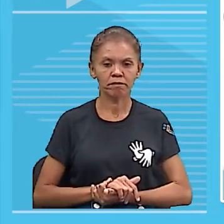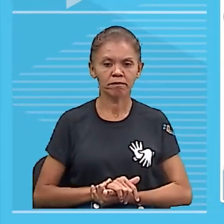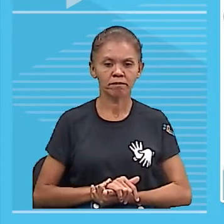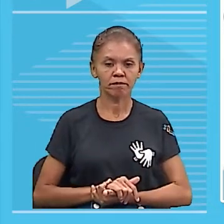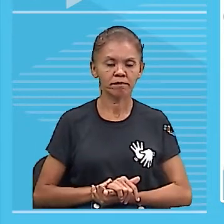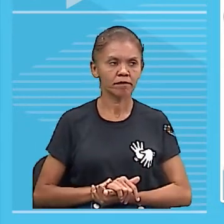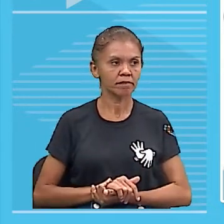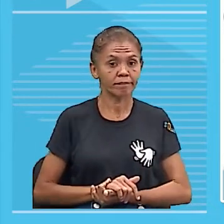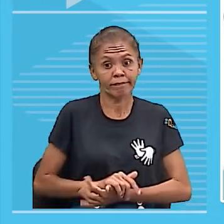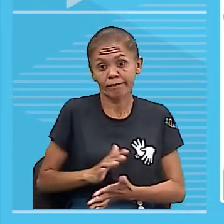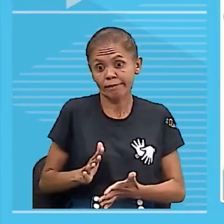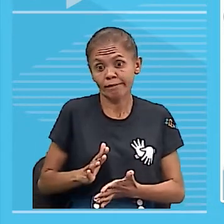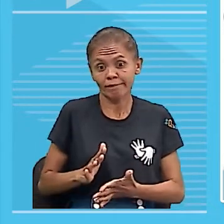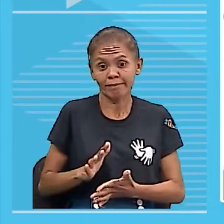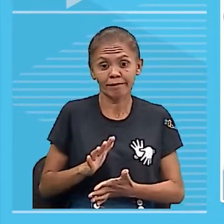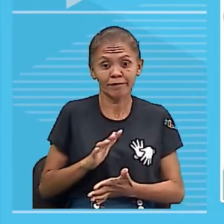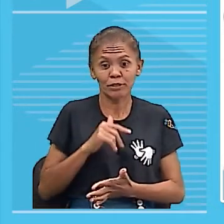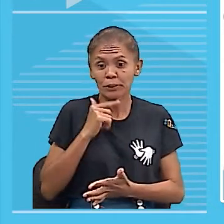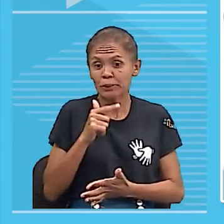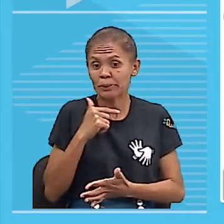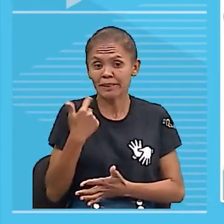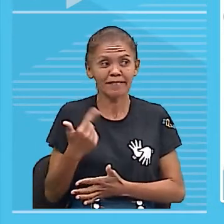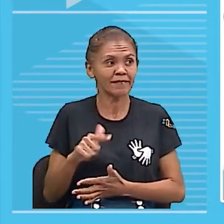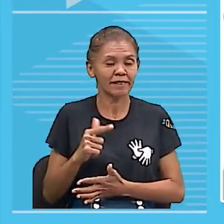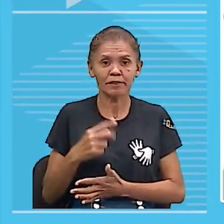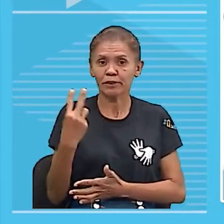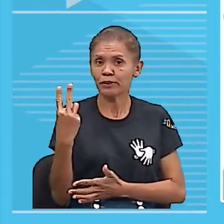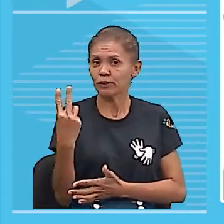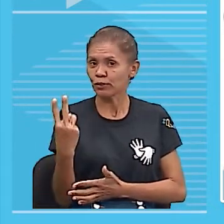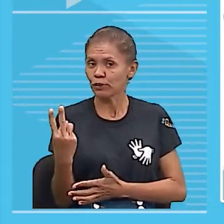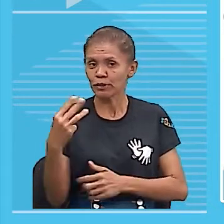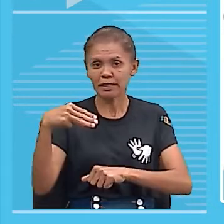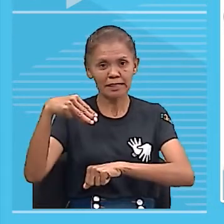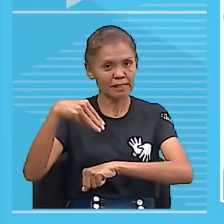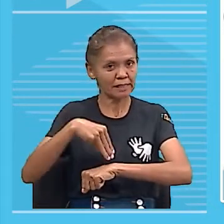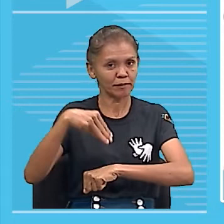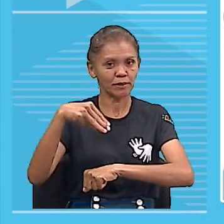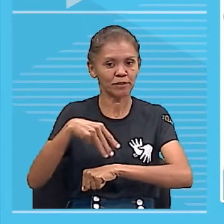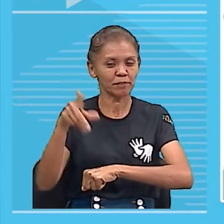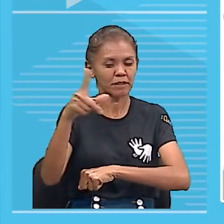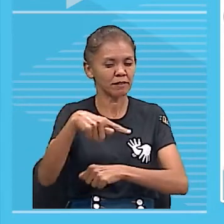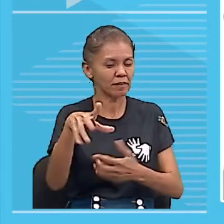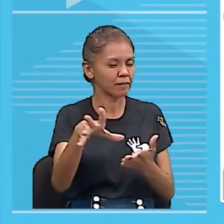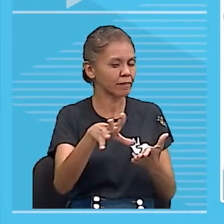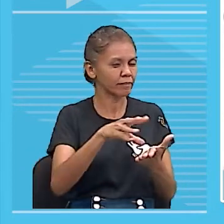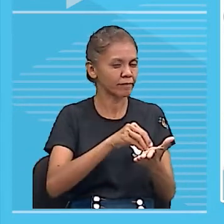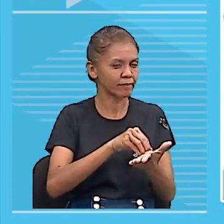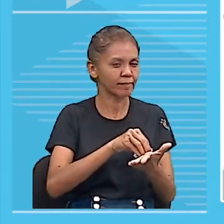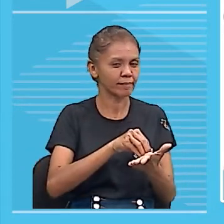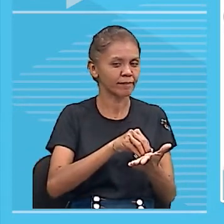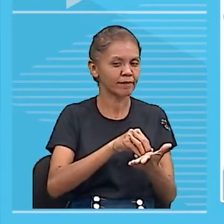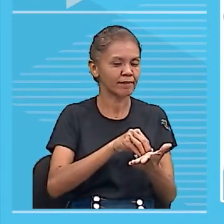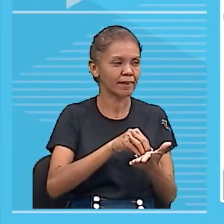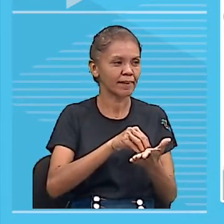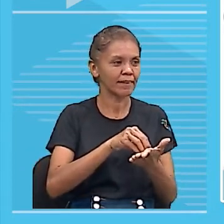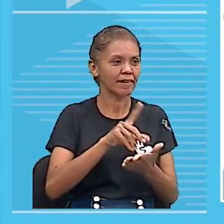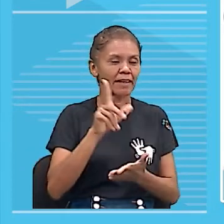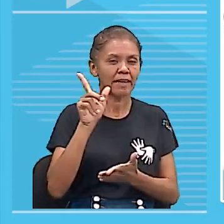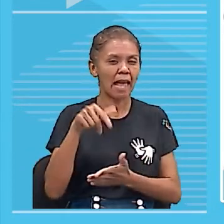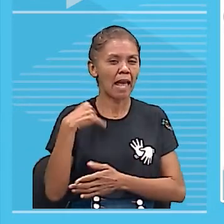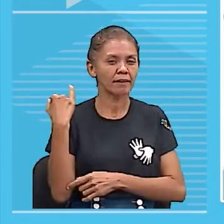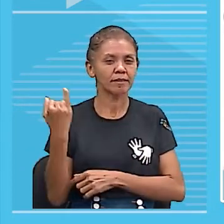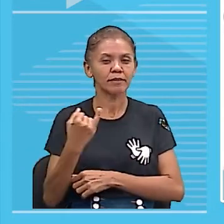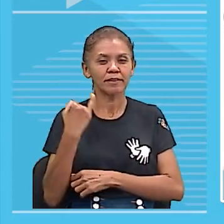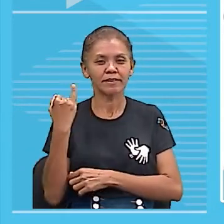é sem dúvidas né Pois então vou te dar dois minutinhos para que você possa copiar tá essa questão Zinho aqui é